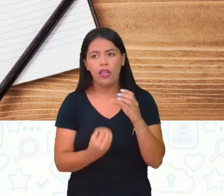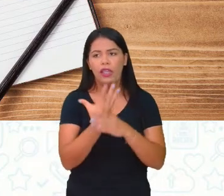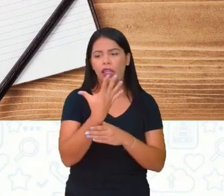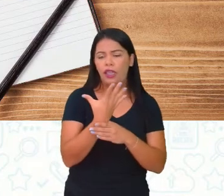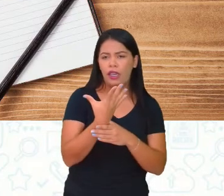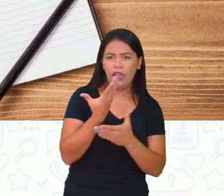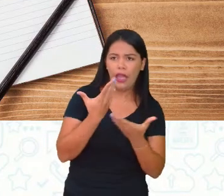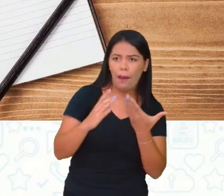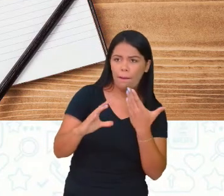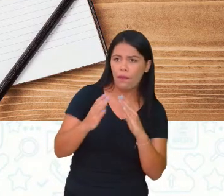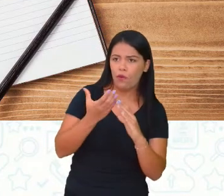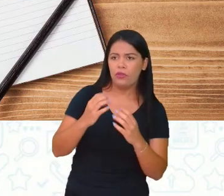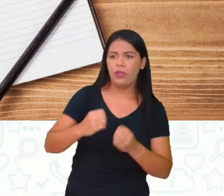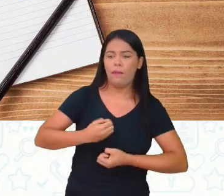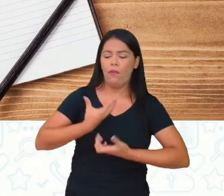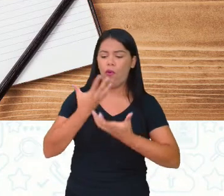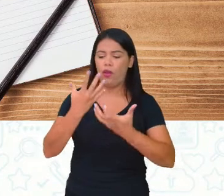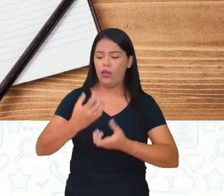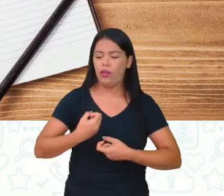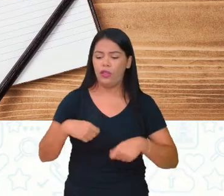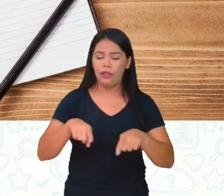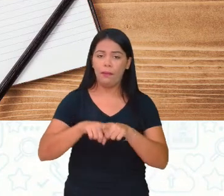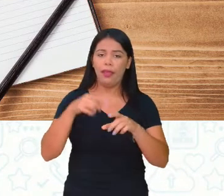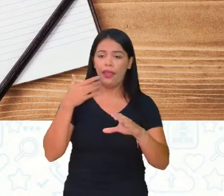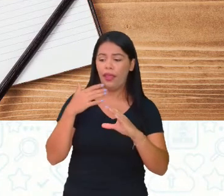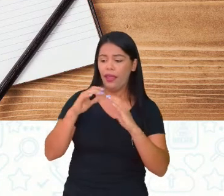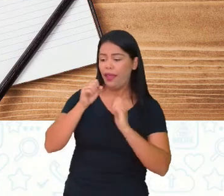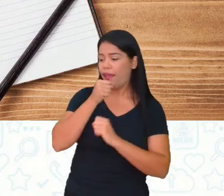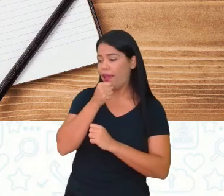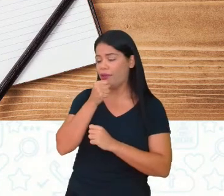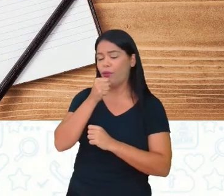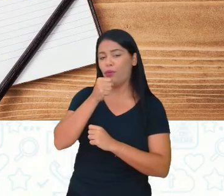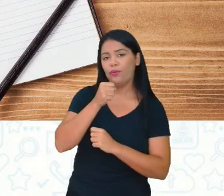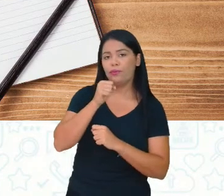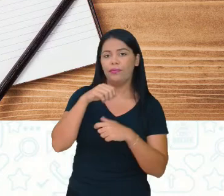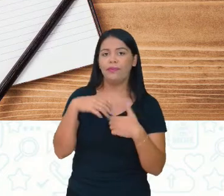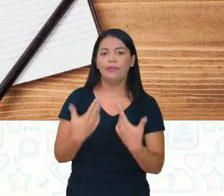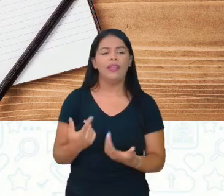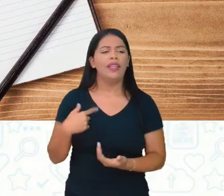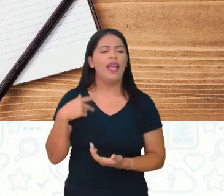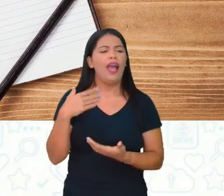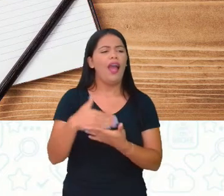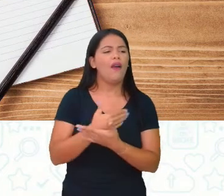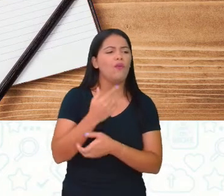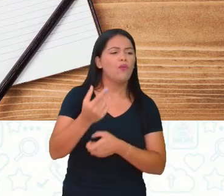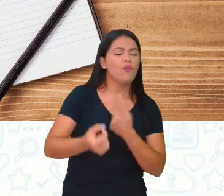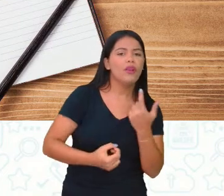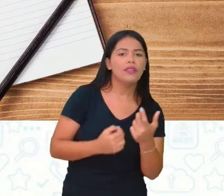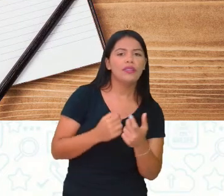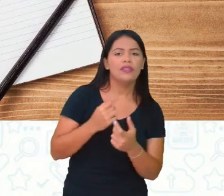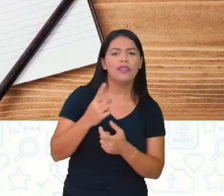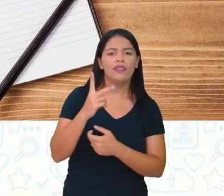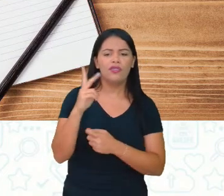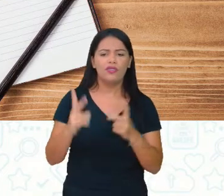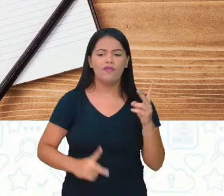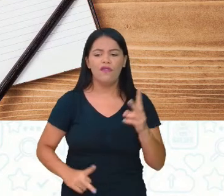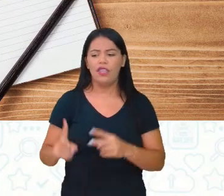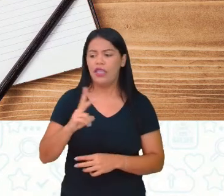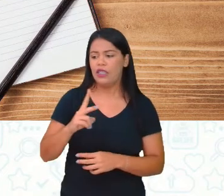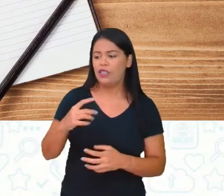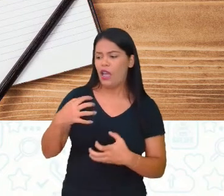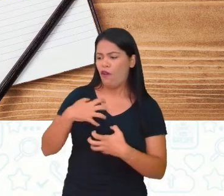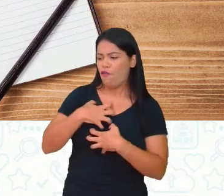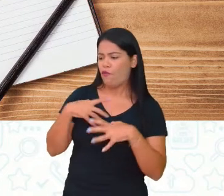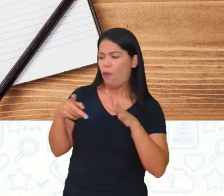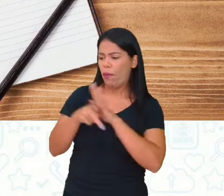a fala é agressiva, não é? E quando ela fala algumas coisas, parece que dói na gente, não é? Mas